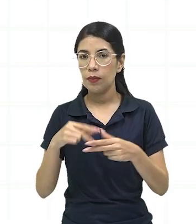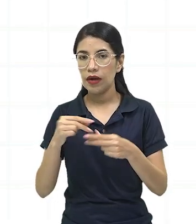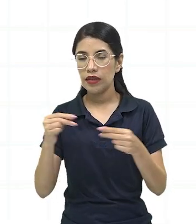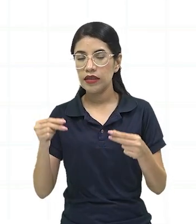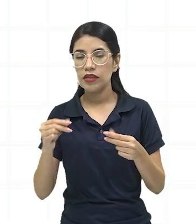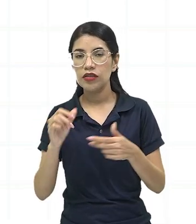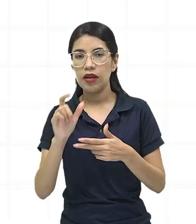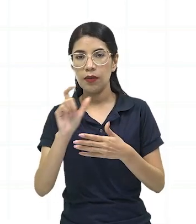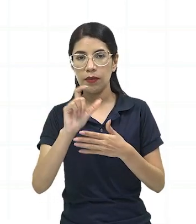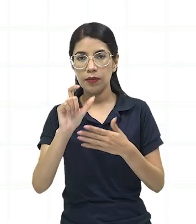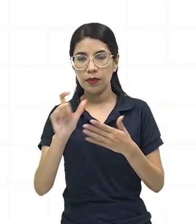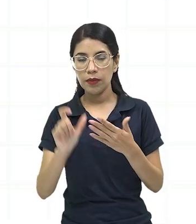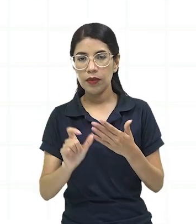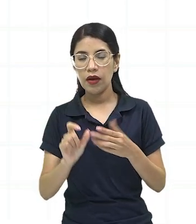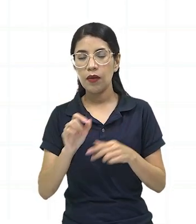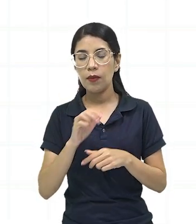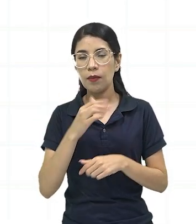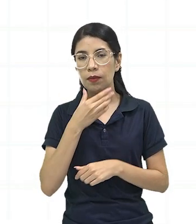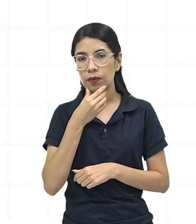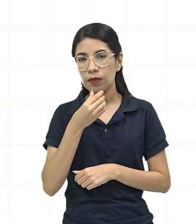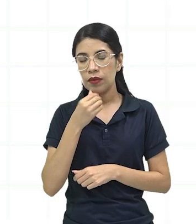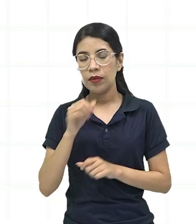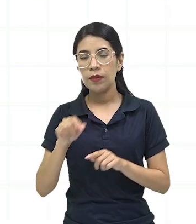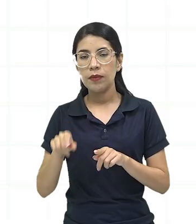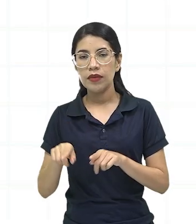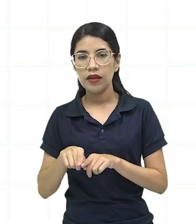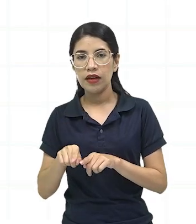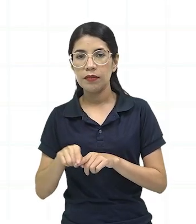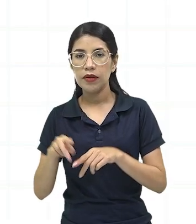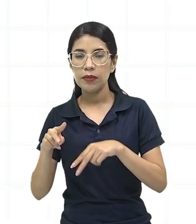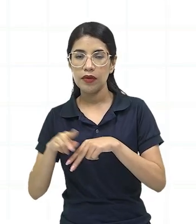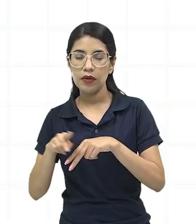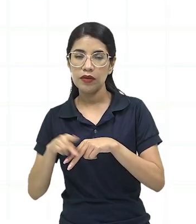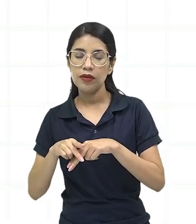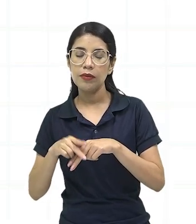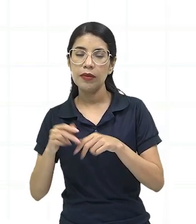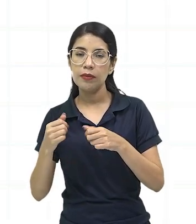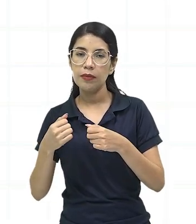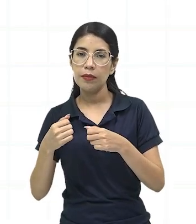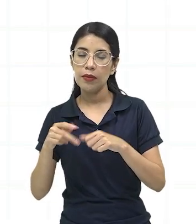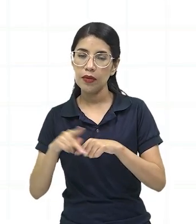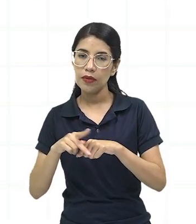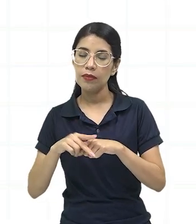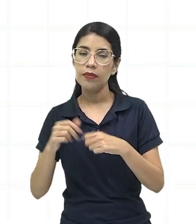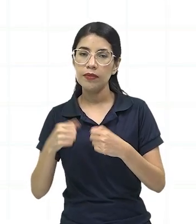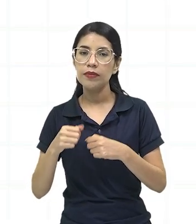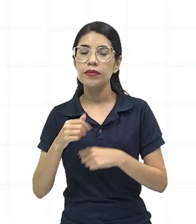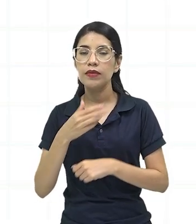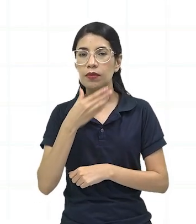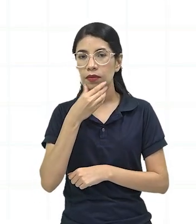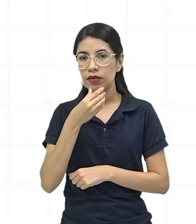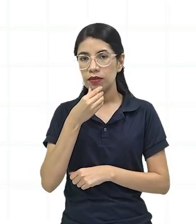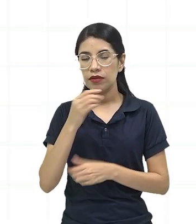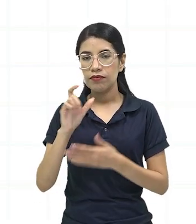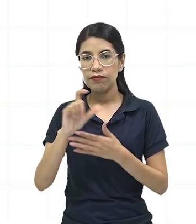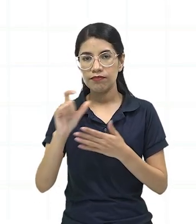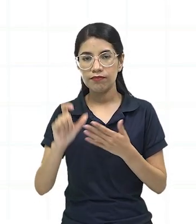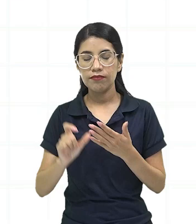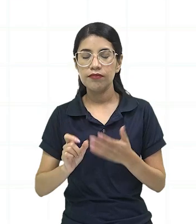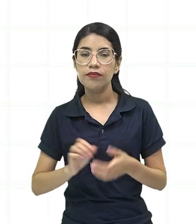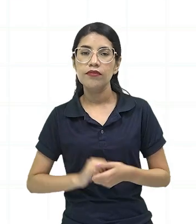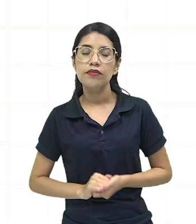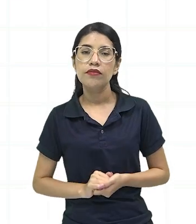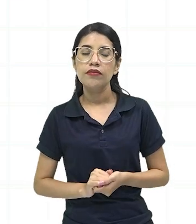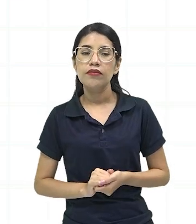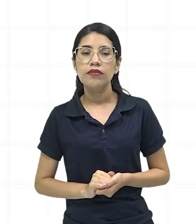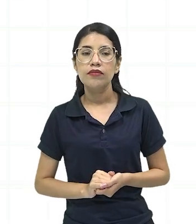no plural masculino, o nosso pronome também tem que estar no masculino plural. Certo? Vamos lá